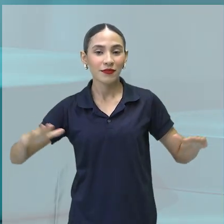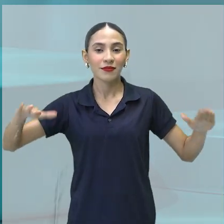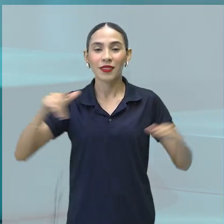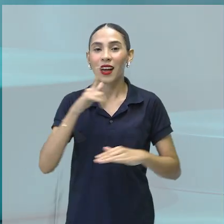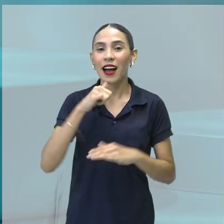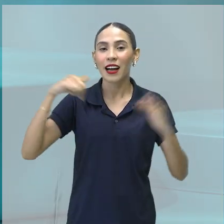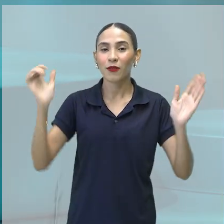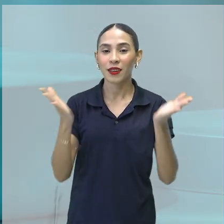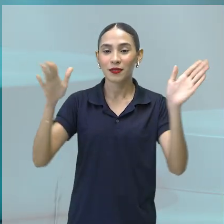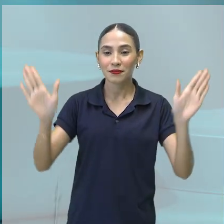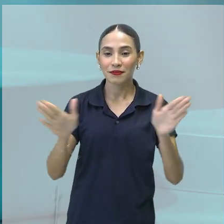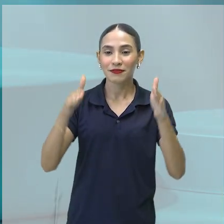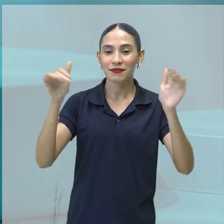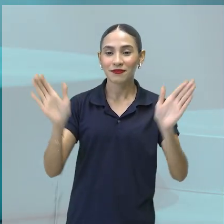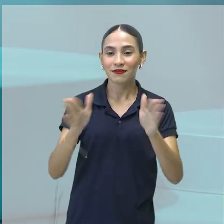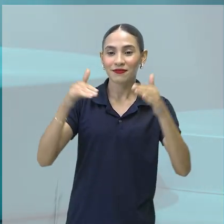águas que fecham,